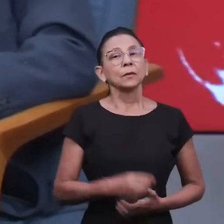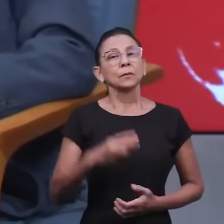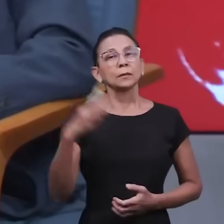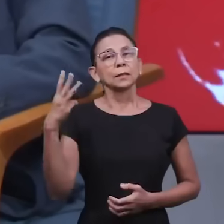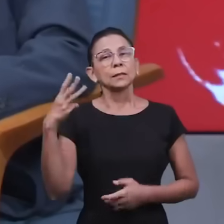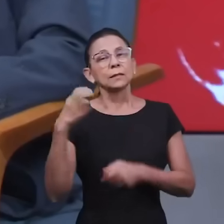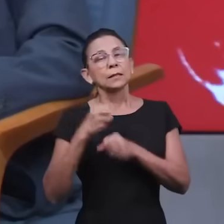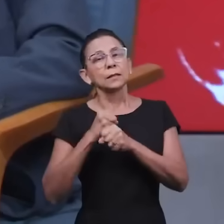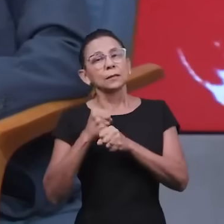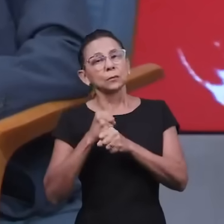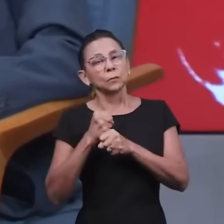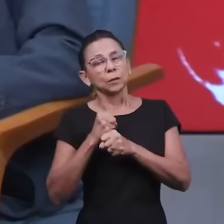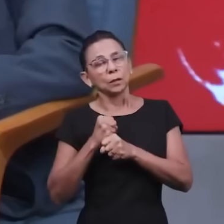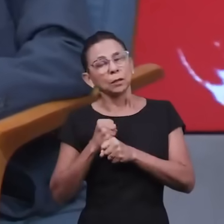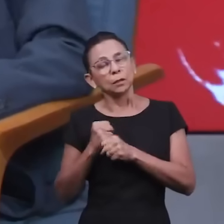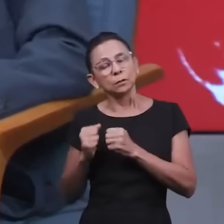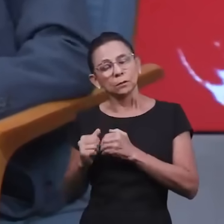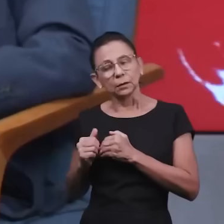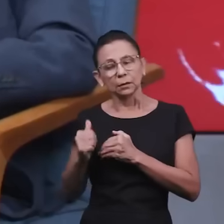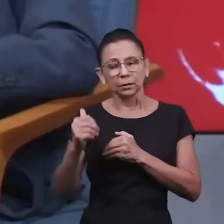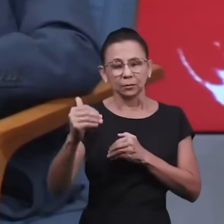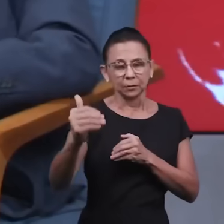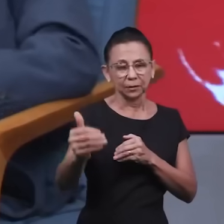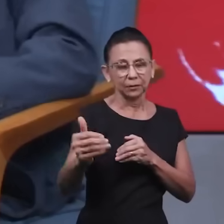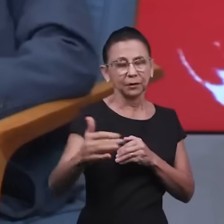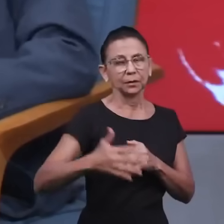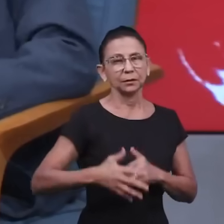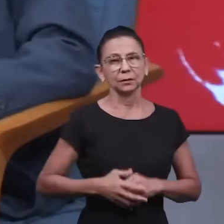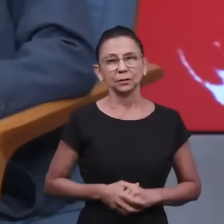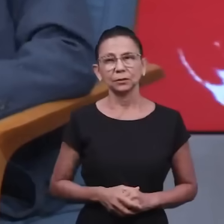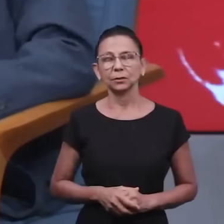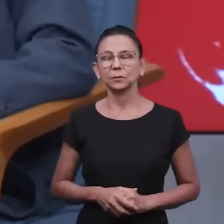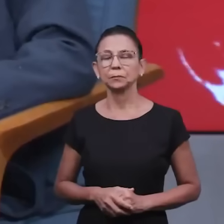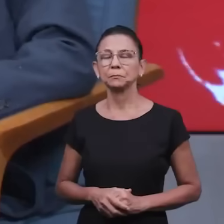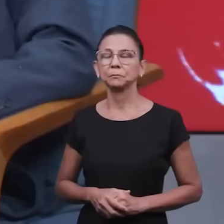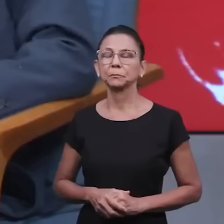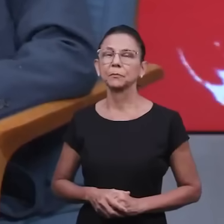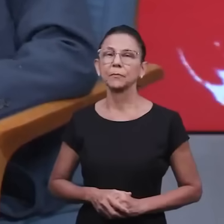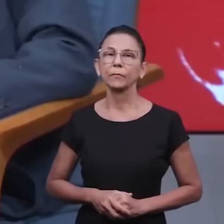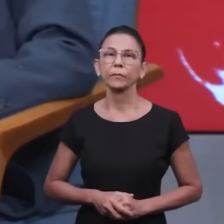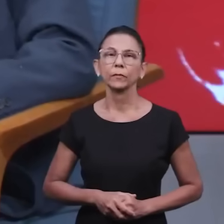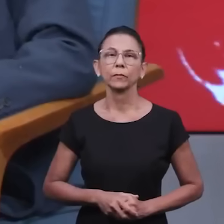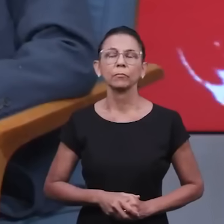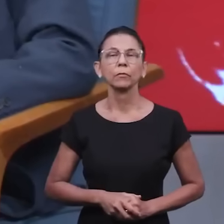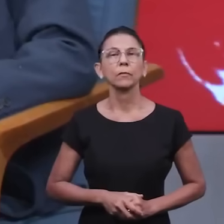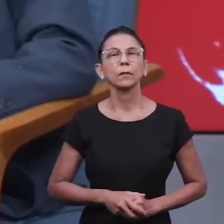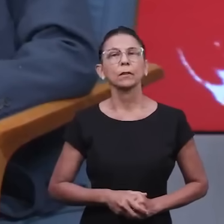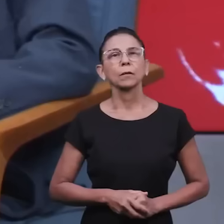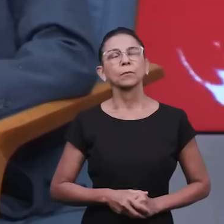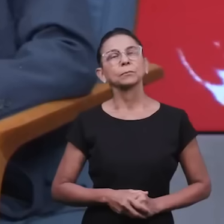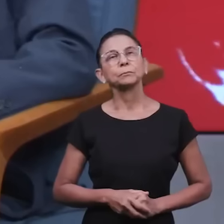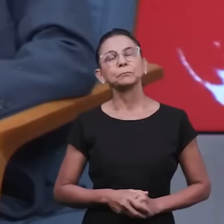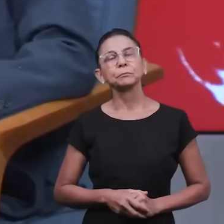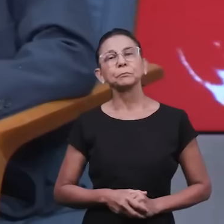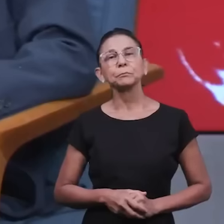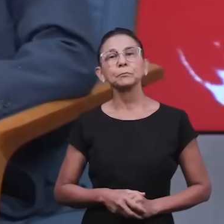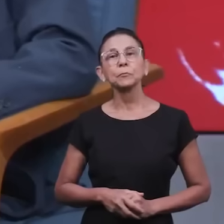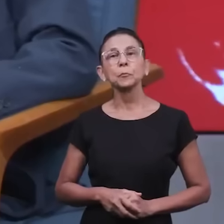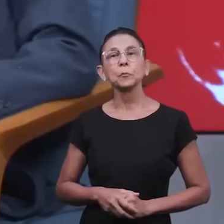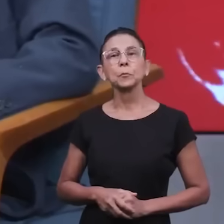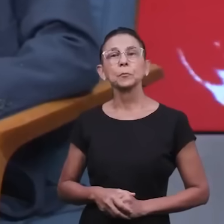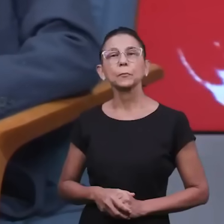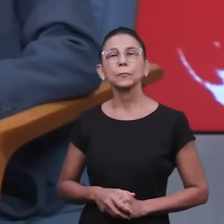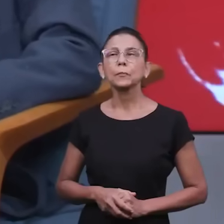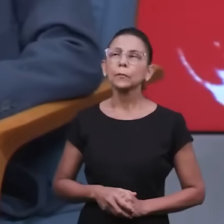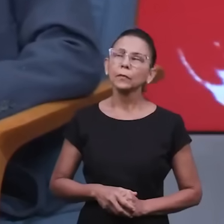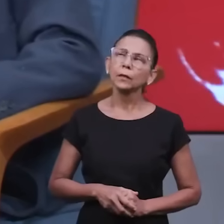surge um elemento que foi muito importante para o início da igreja.